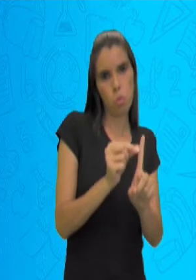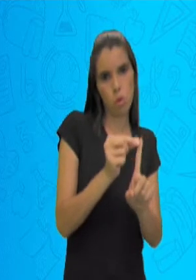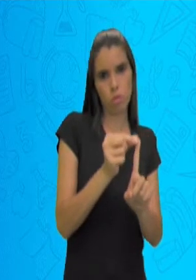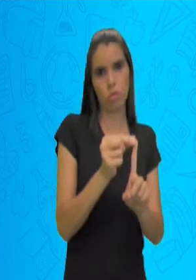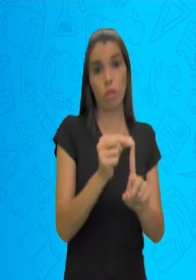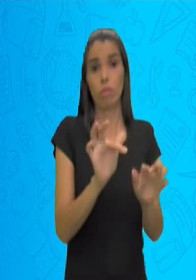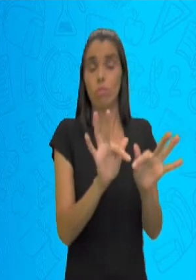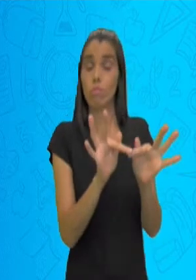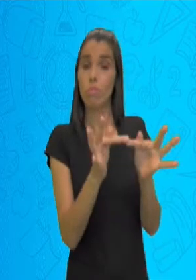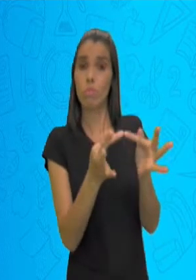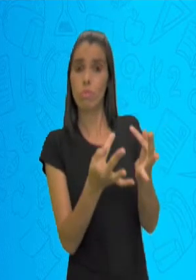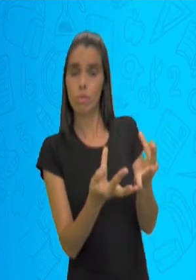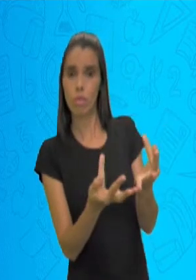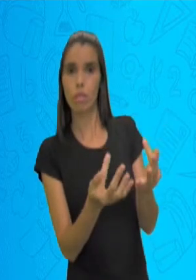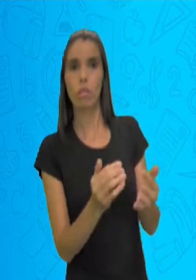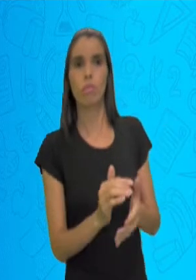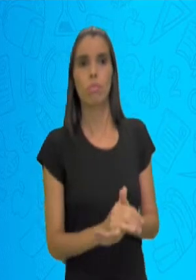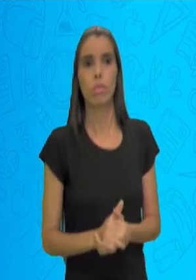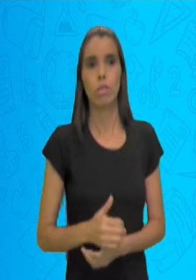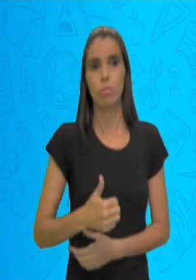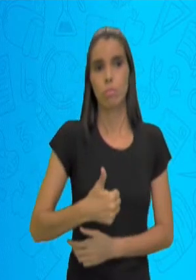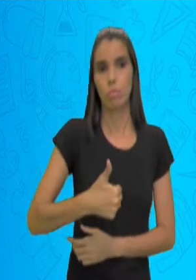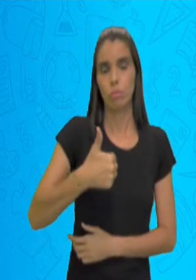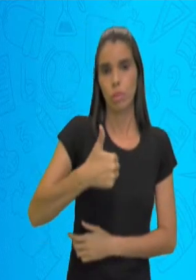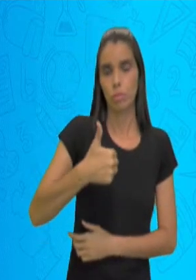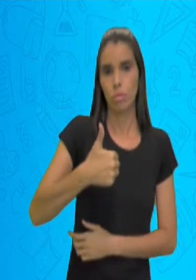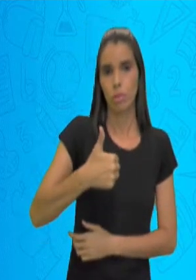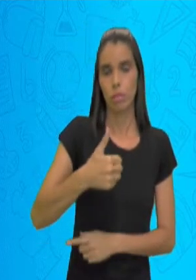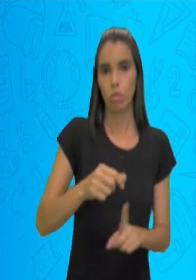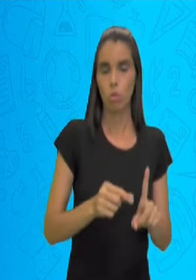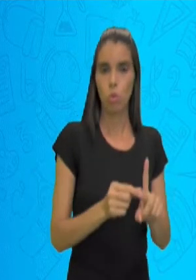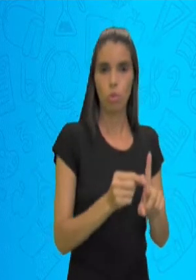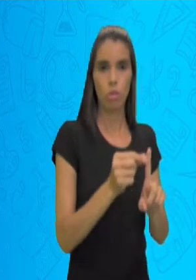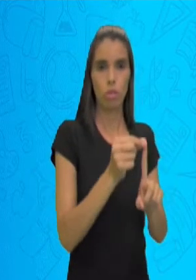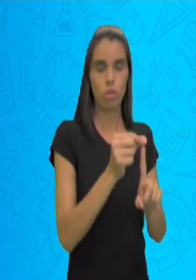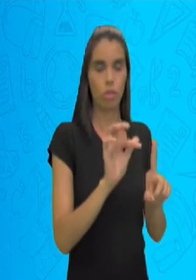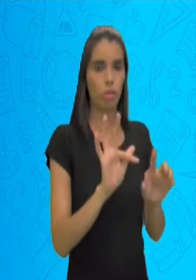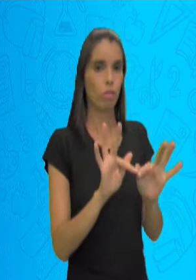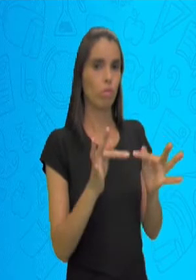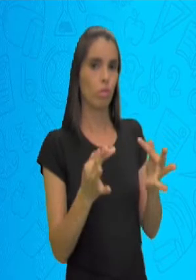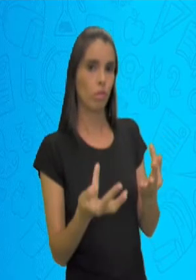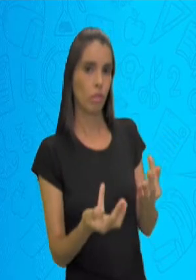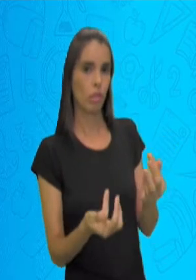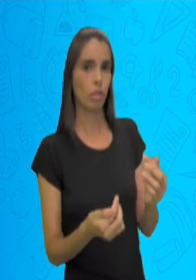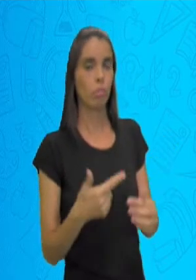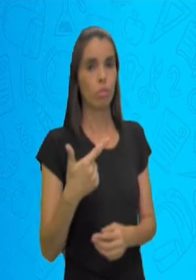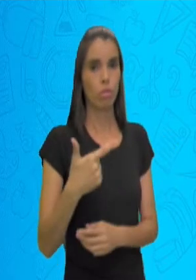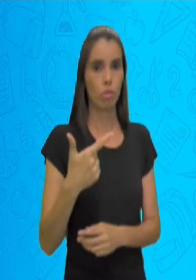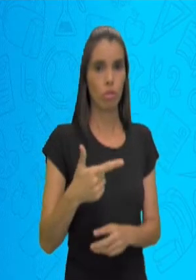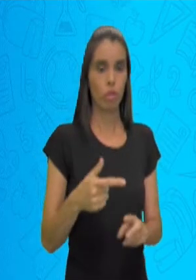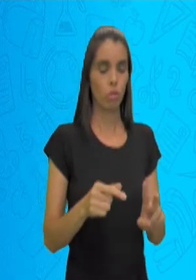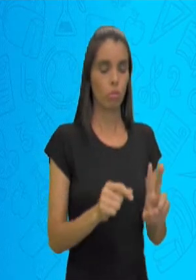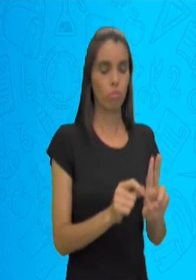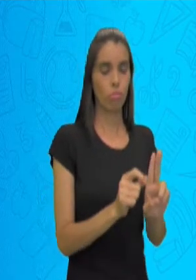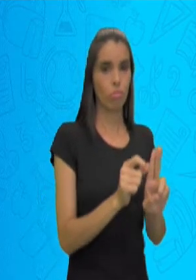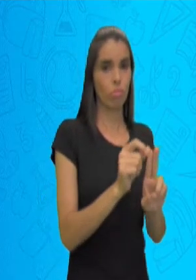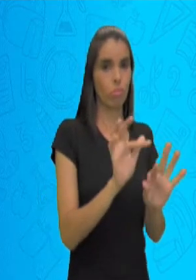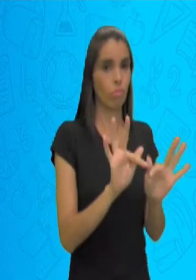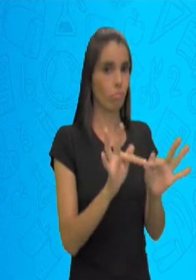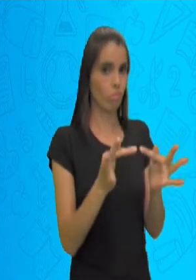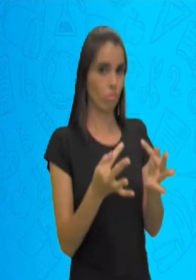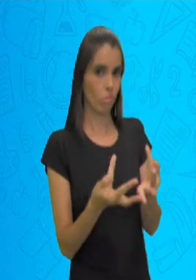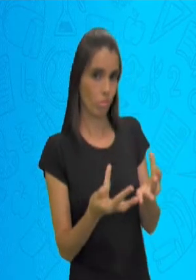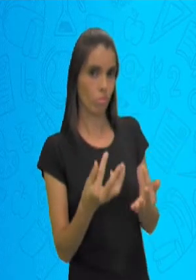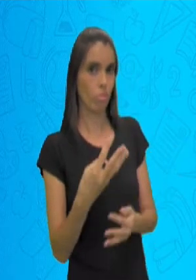Vamos recordar? Primeira ordem, unidade simples. Segunda ordem, dezena simples.